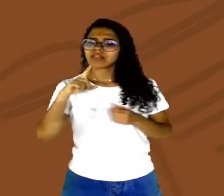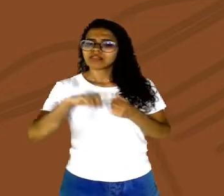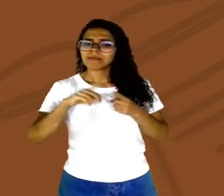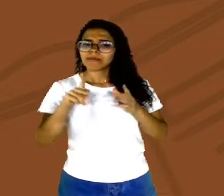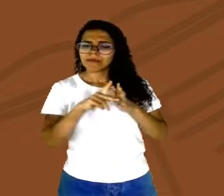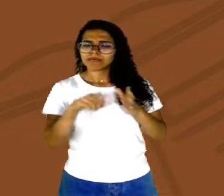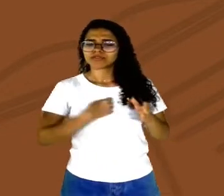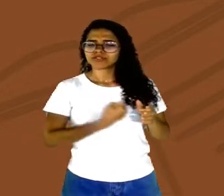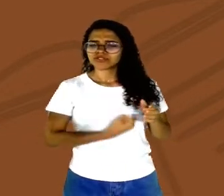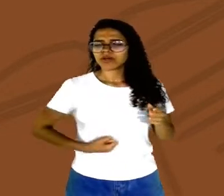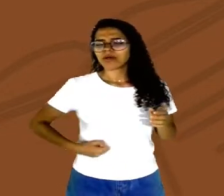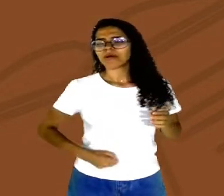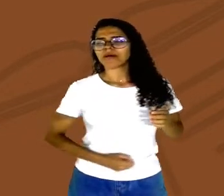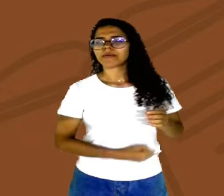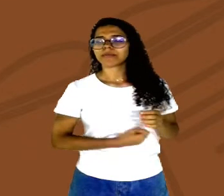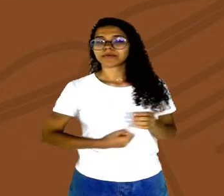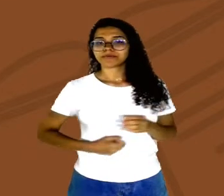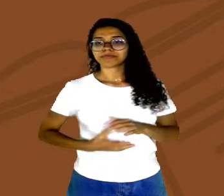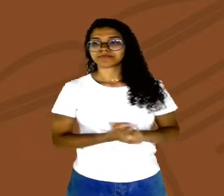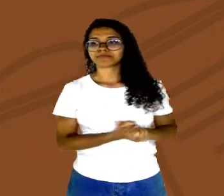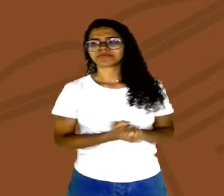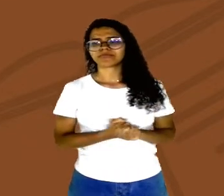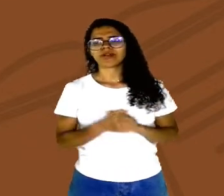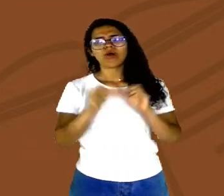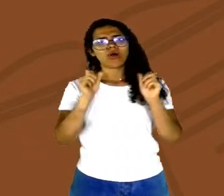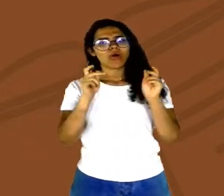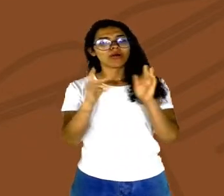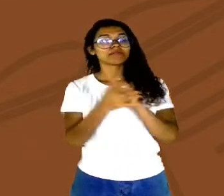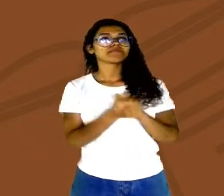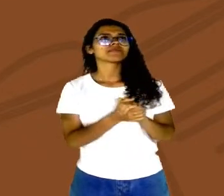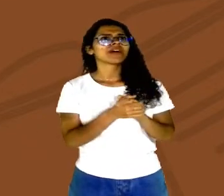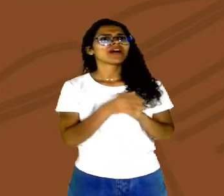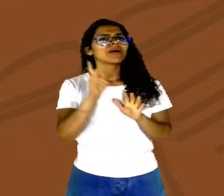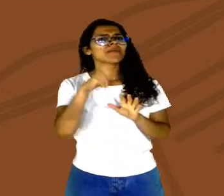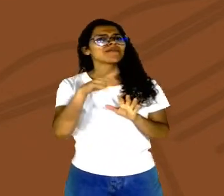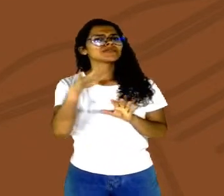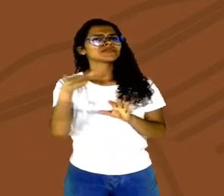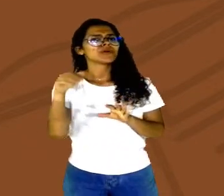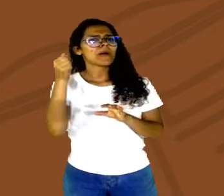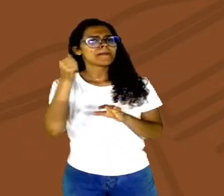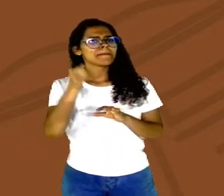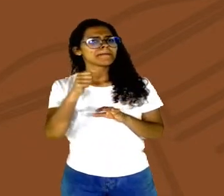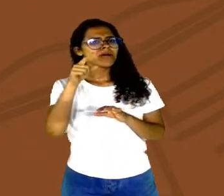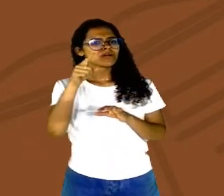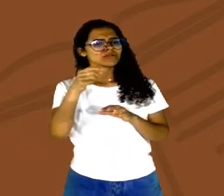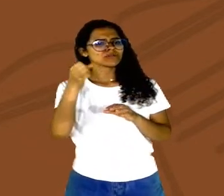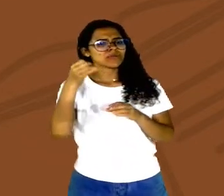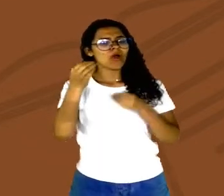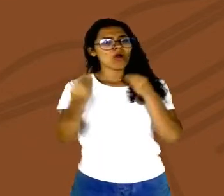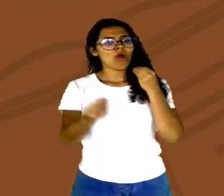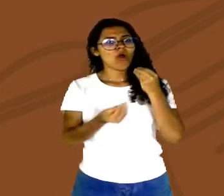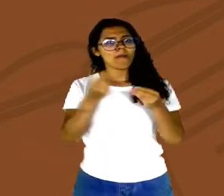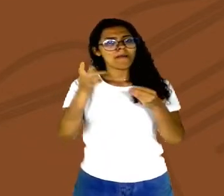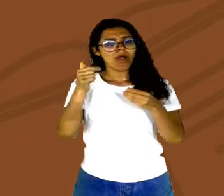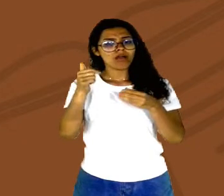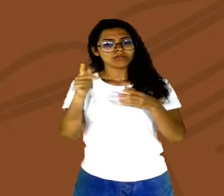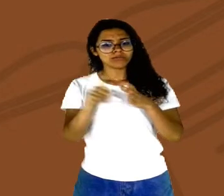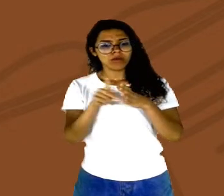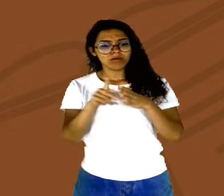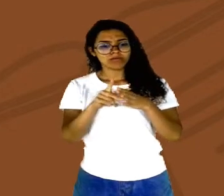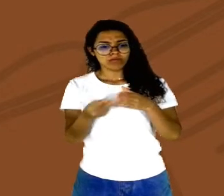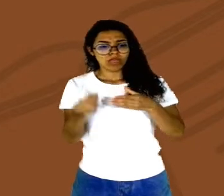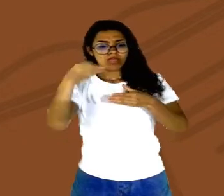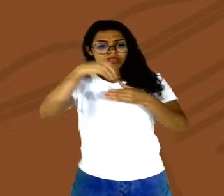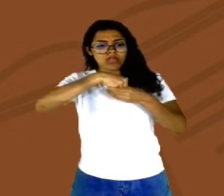digestório. Ok, professor. Ô professor, explica para nós qual é a secreção endócrina do pâncreas.